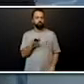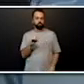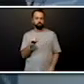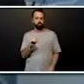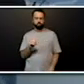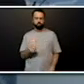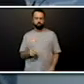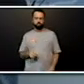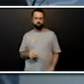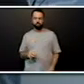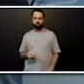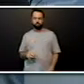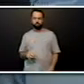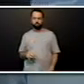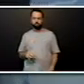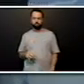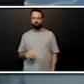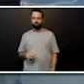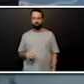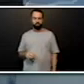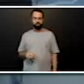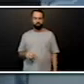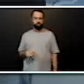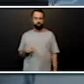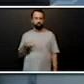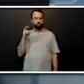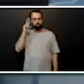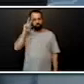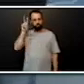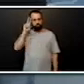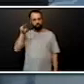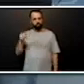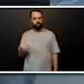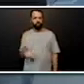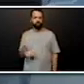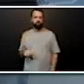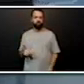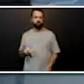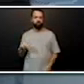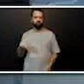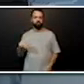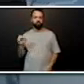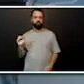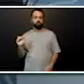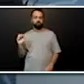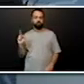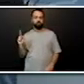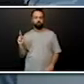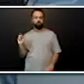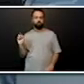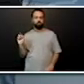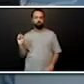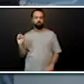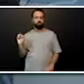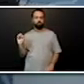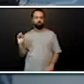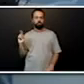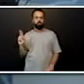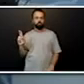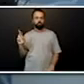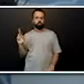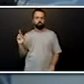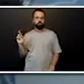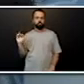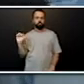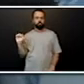Como assim o zero é um número? Lembrem-se, os naturais representam